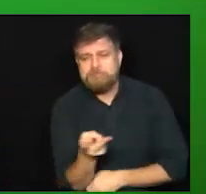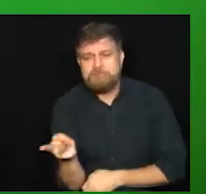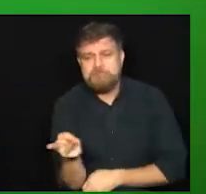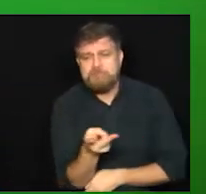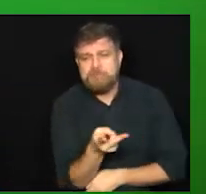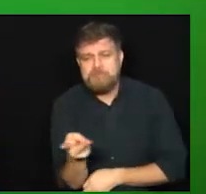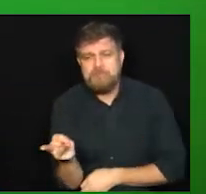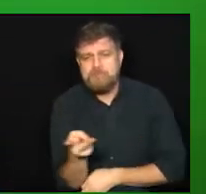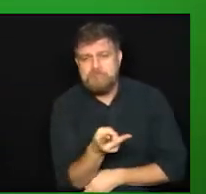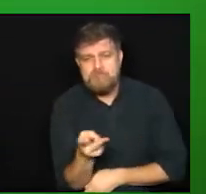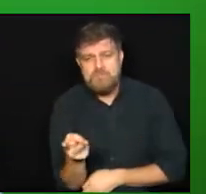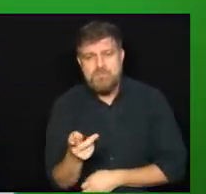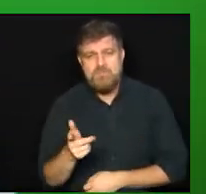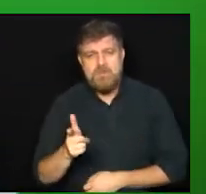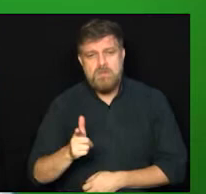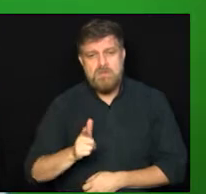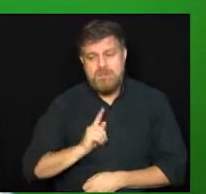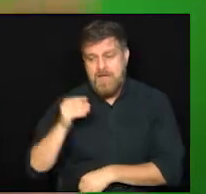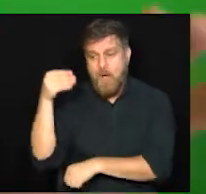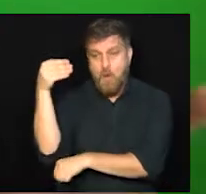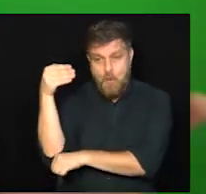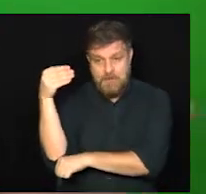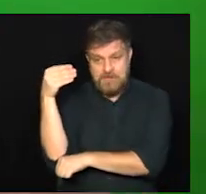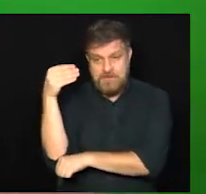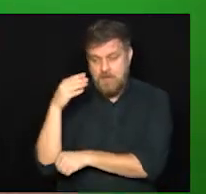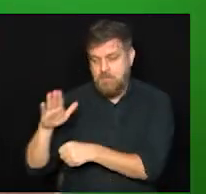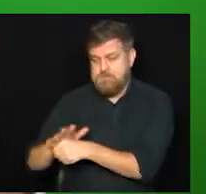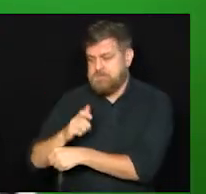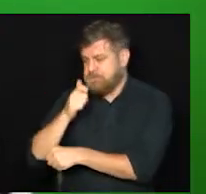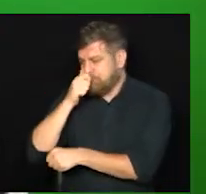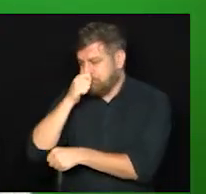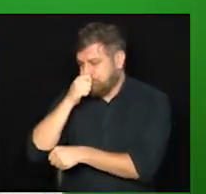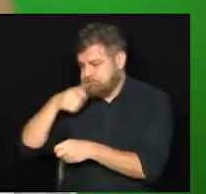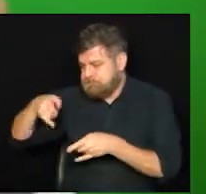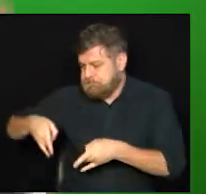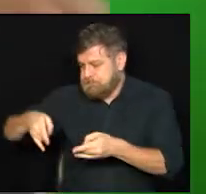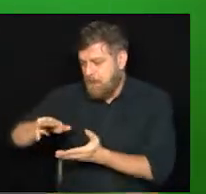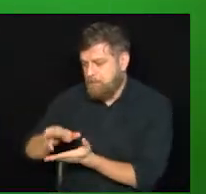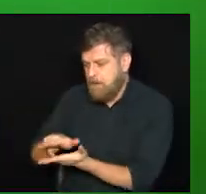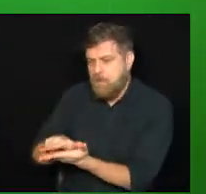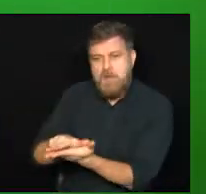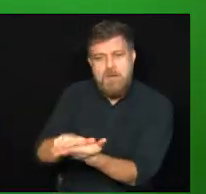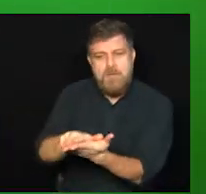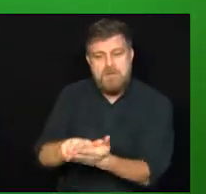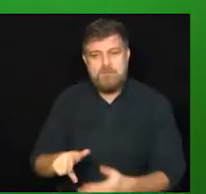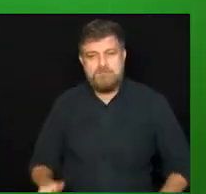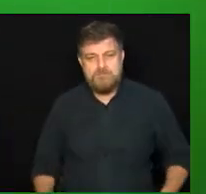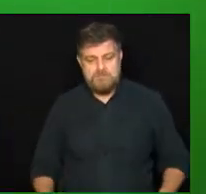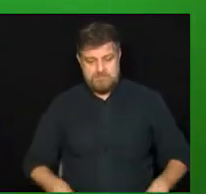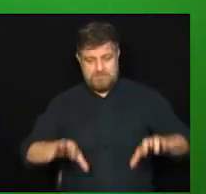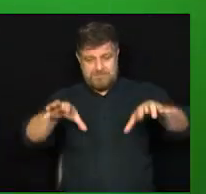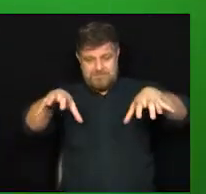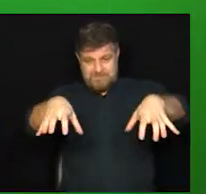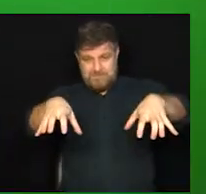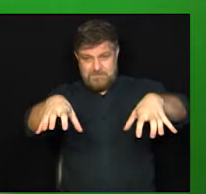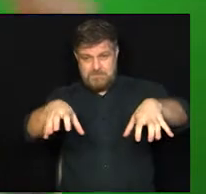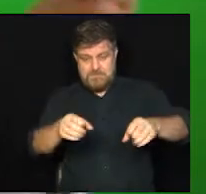para a ocupação da hotelaria em Campinas. E quando esses espaços